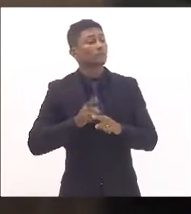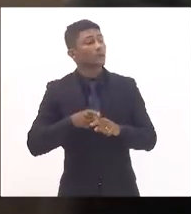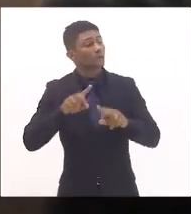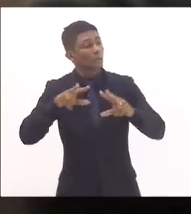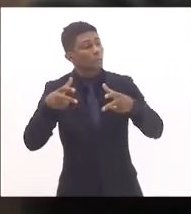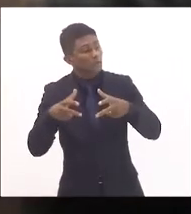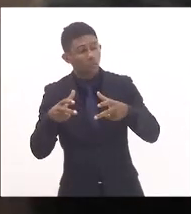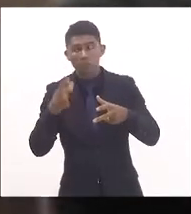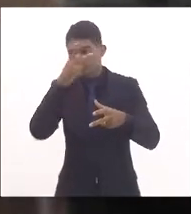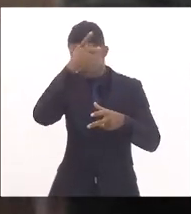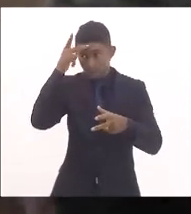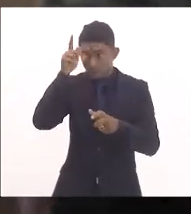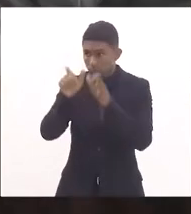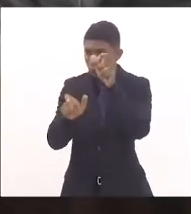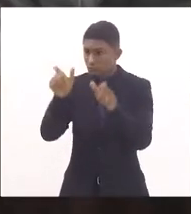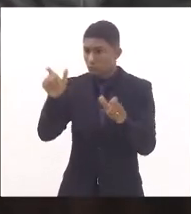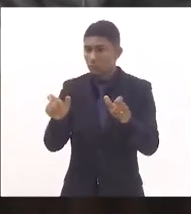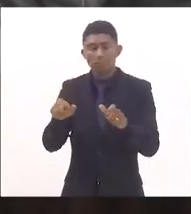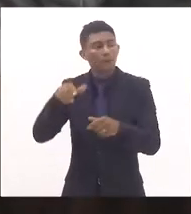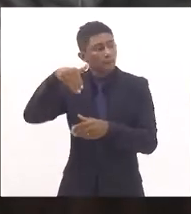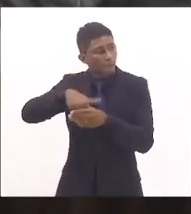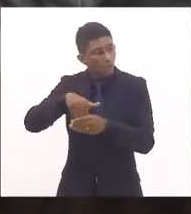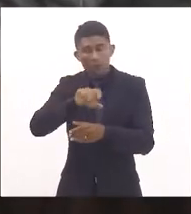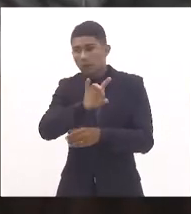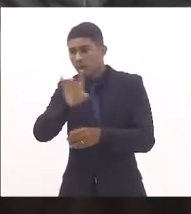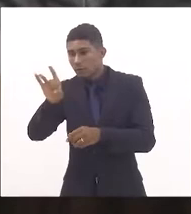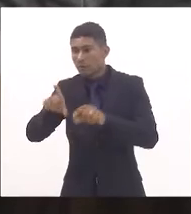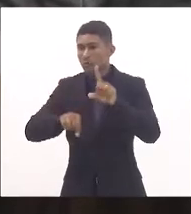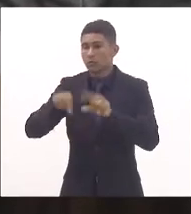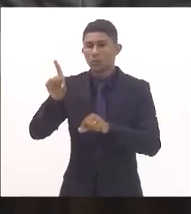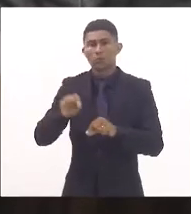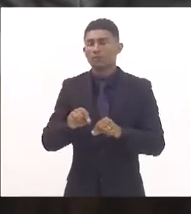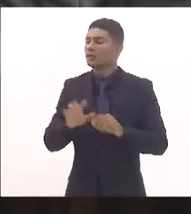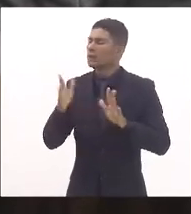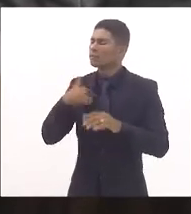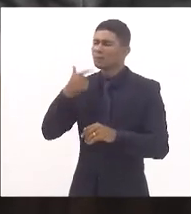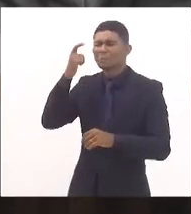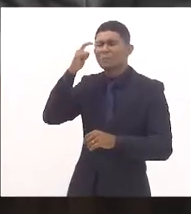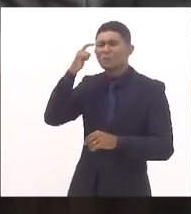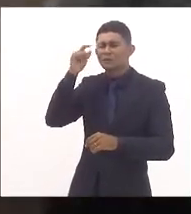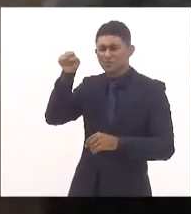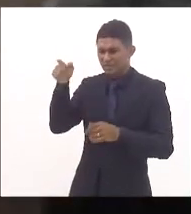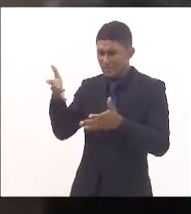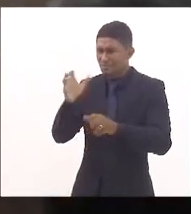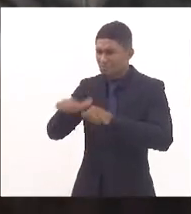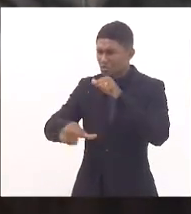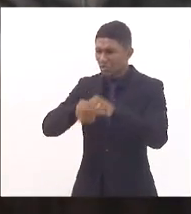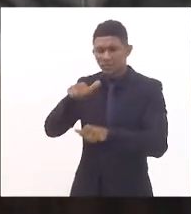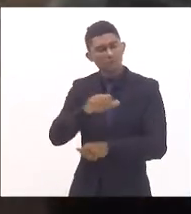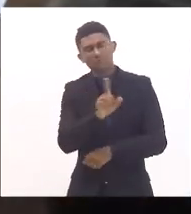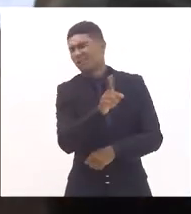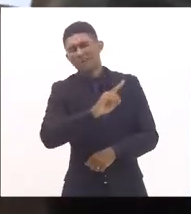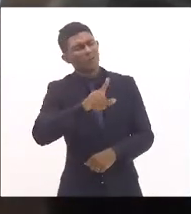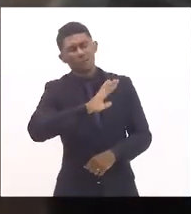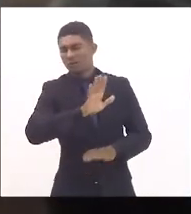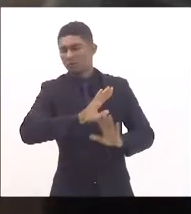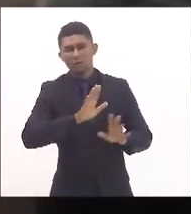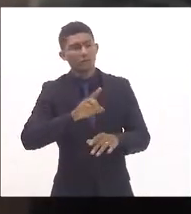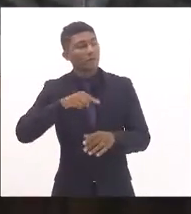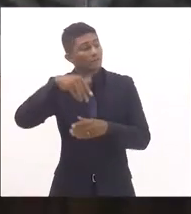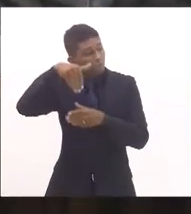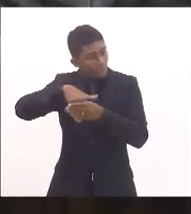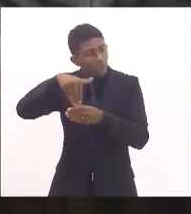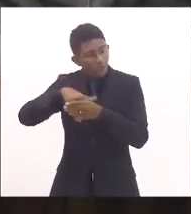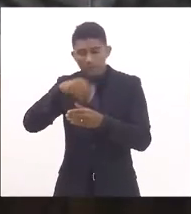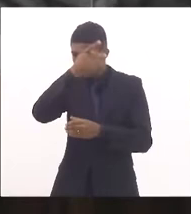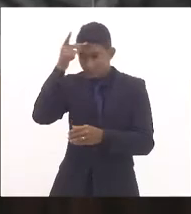eles não são indicação. Não, não, ok. É porque eu entendi que Vossa Excelência queria fazer alguma mudança. Ah, não, não. Então eles é eleição. É okay.